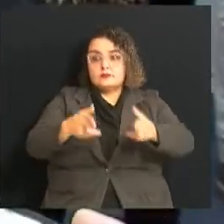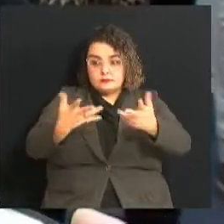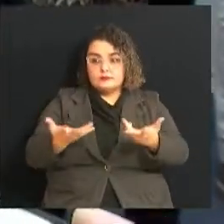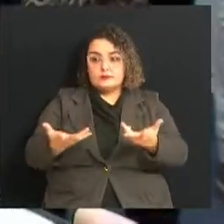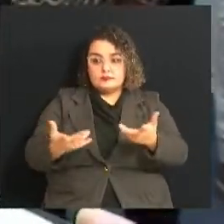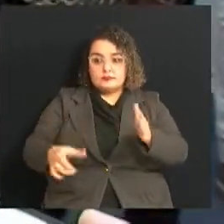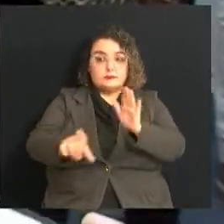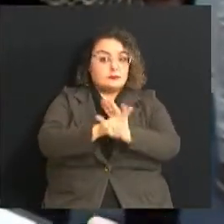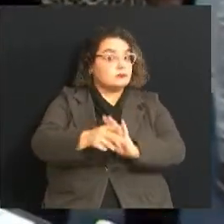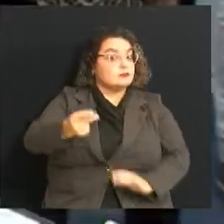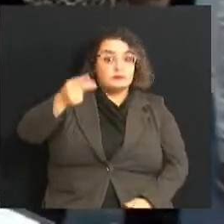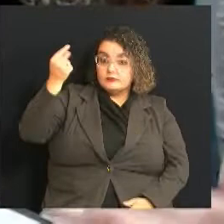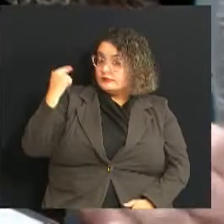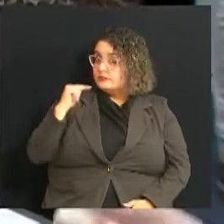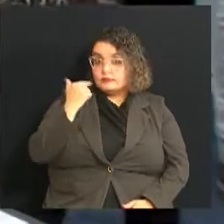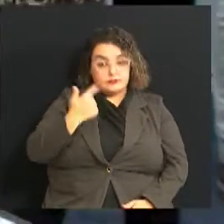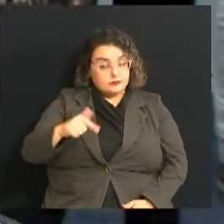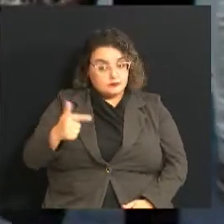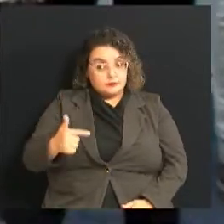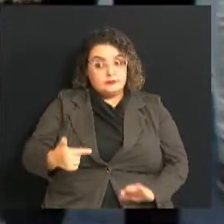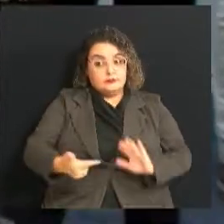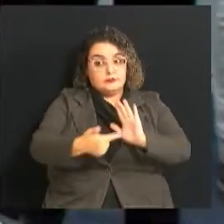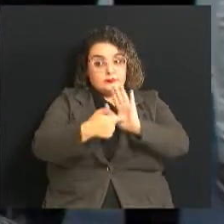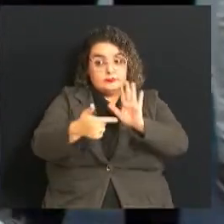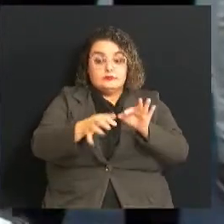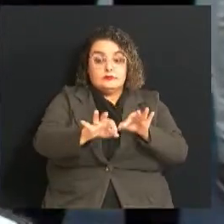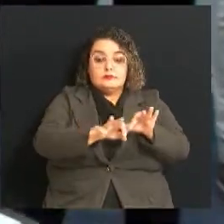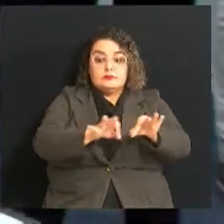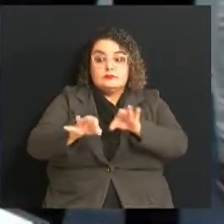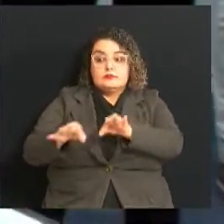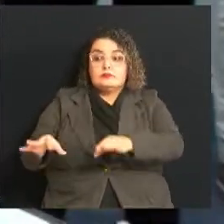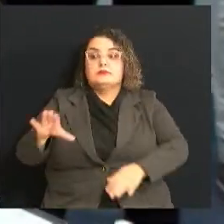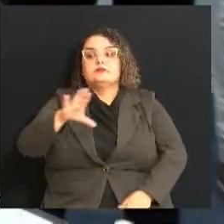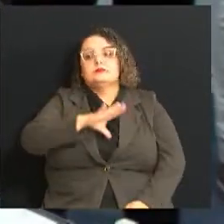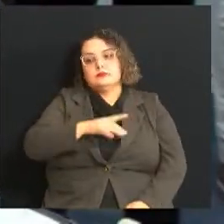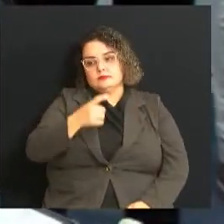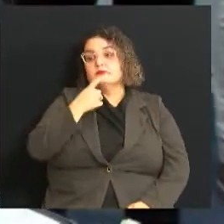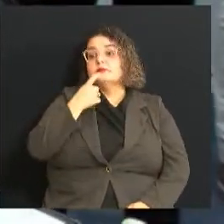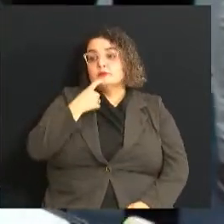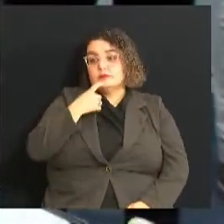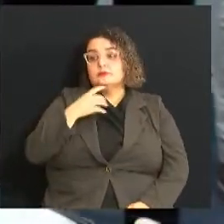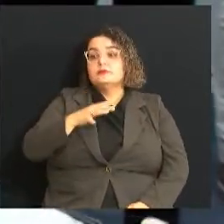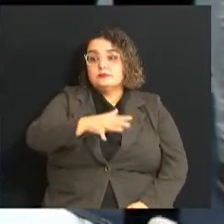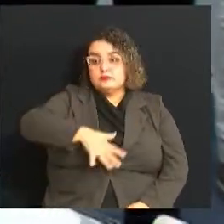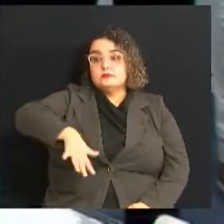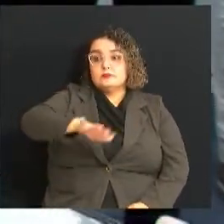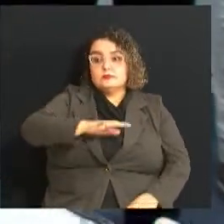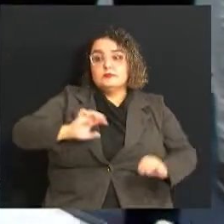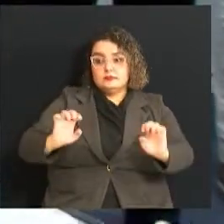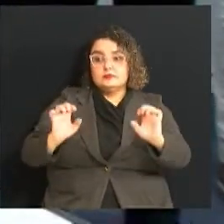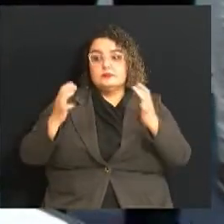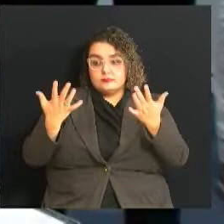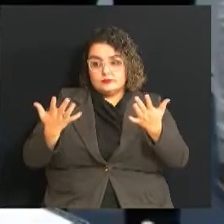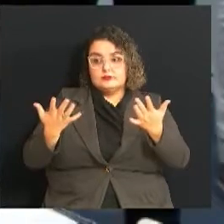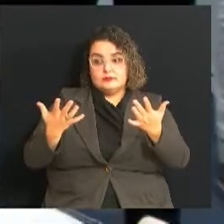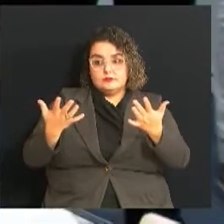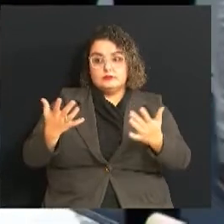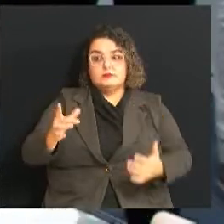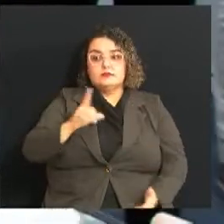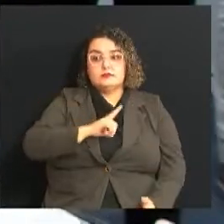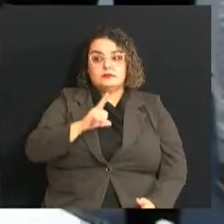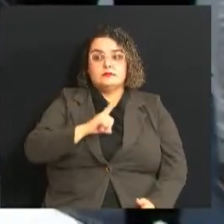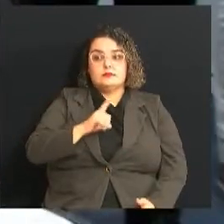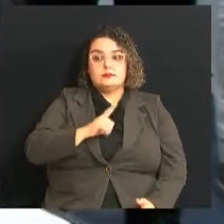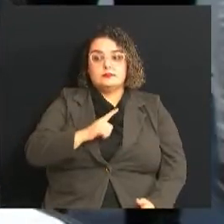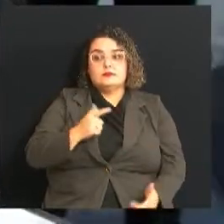não tinha. Isto mostra o quê? Um ordenamento da cidade com relação a esses eventos que acabam gerando até